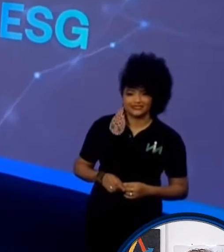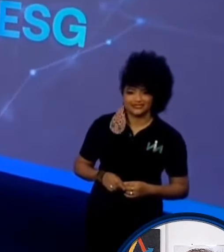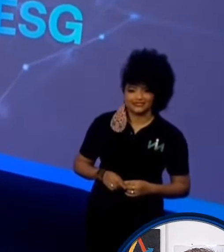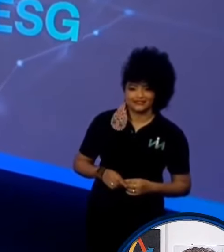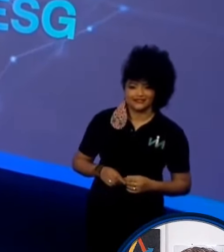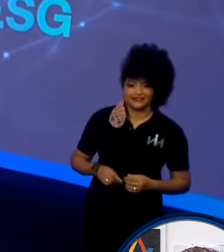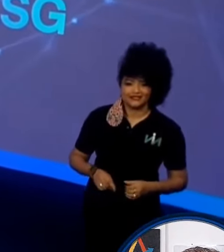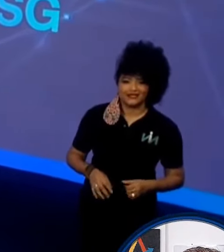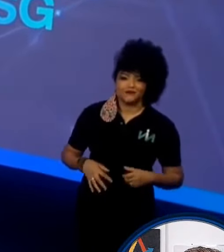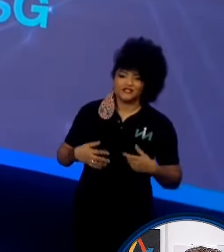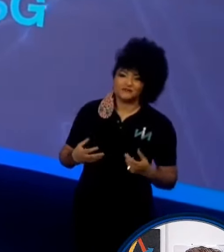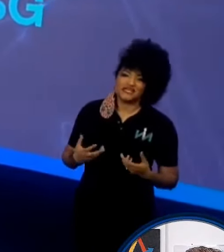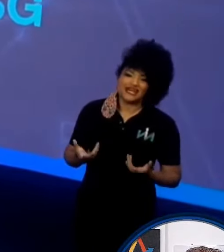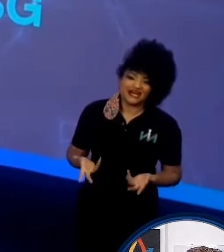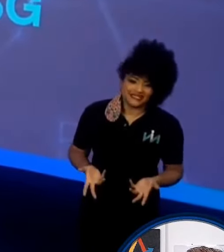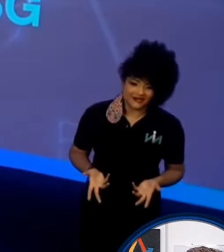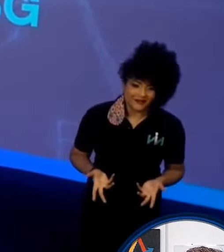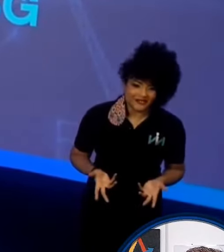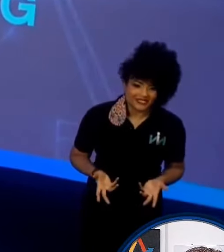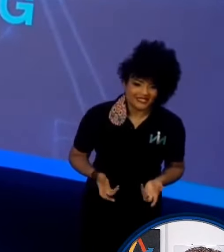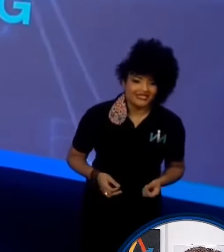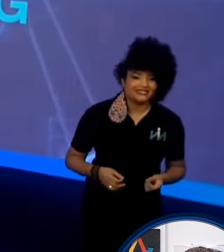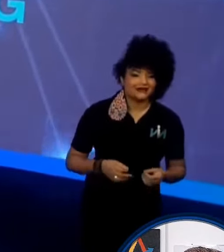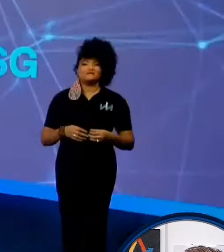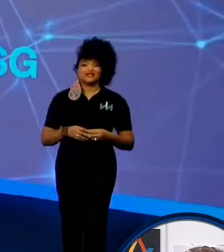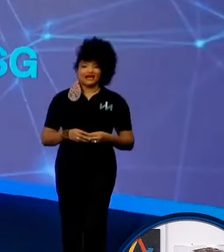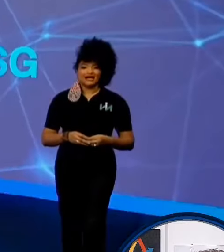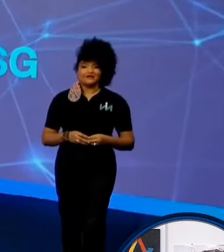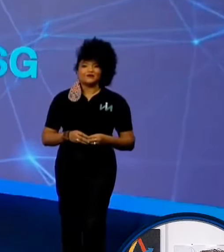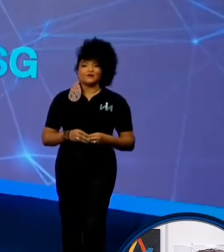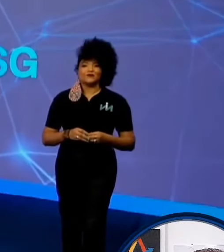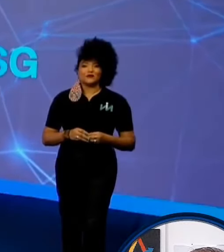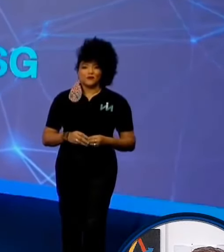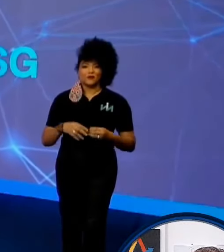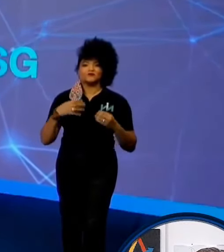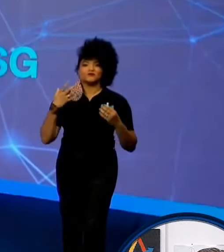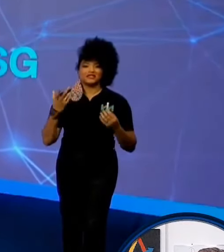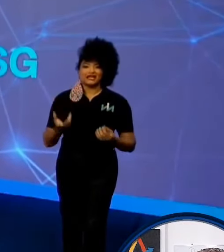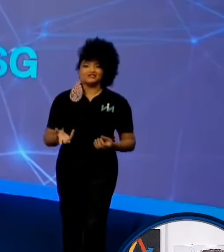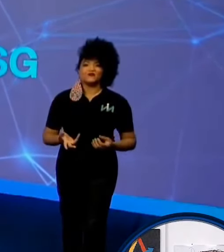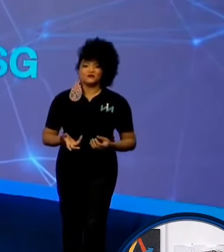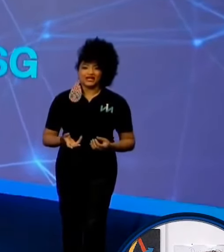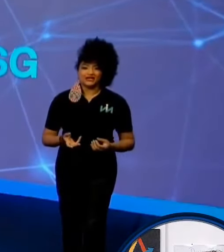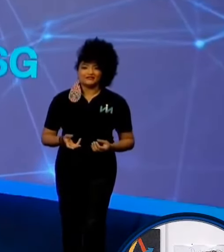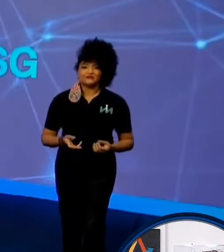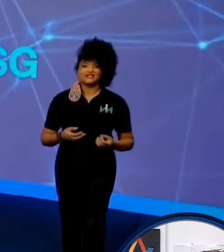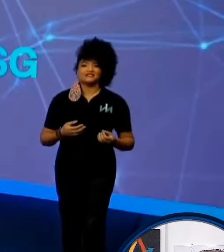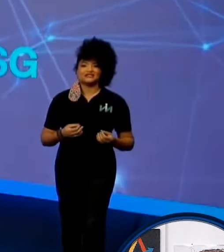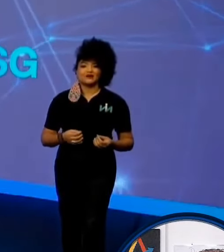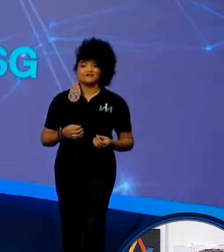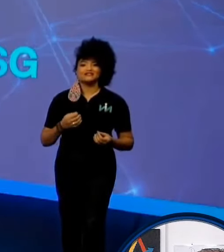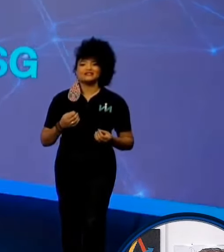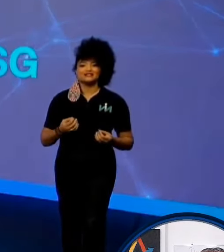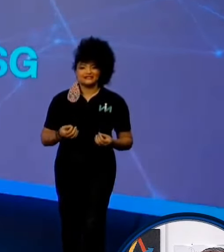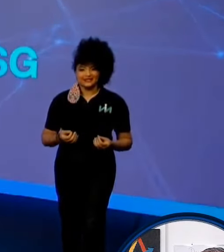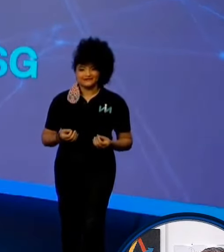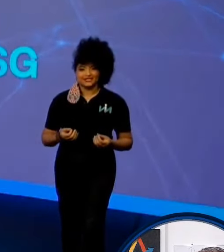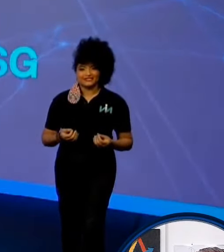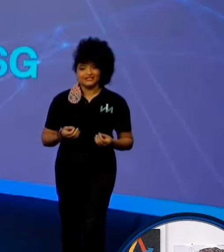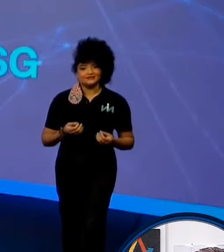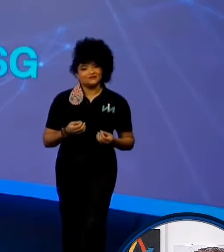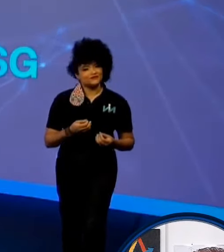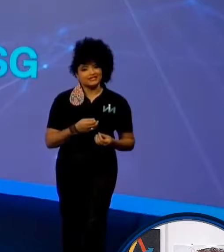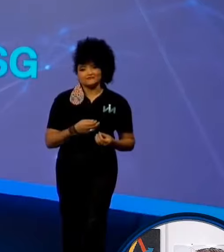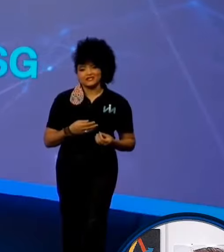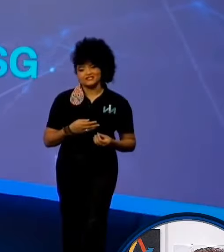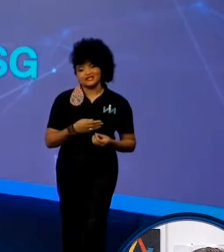Muito obrigada, Rose. Muito obrigada, Rose. Trabalhar com os olhares voltados para... ESG que atrai fundos